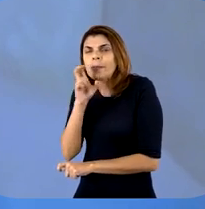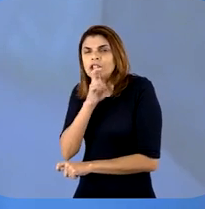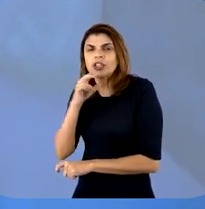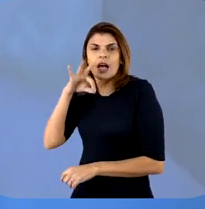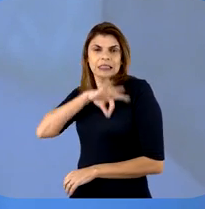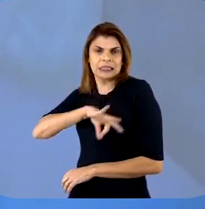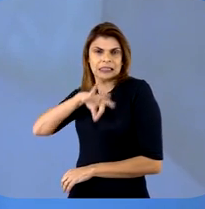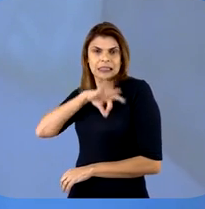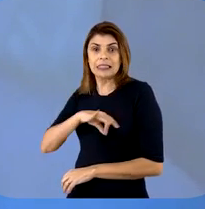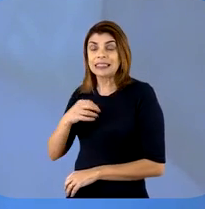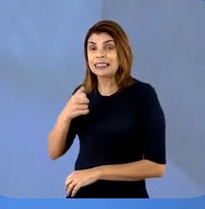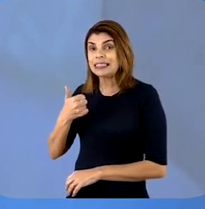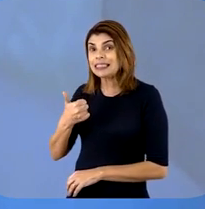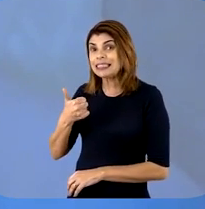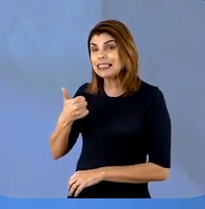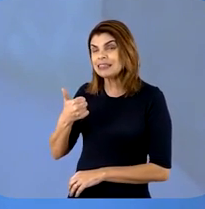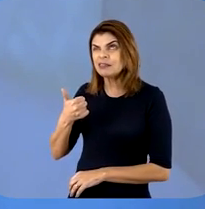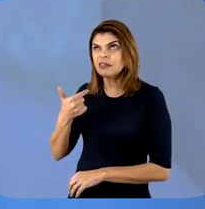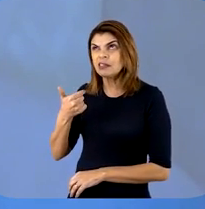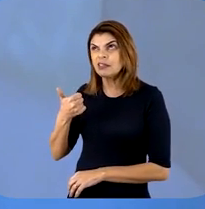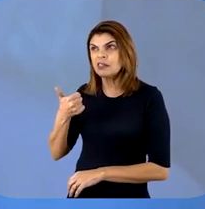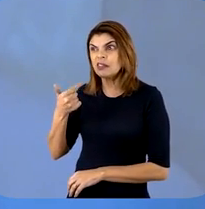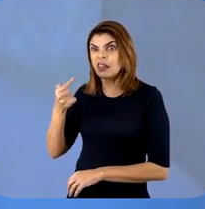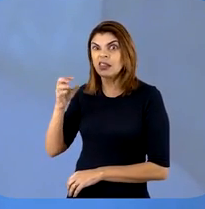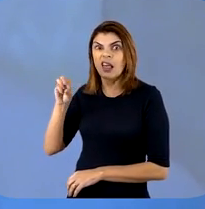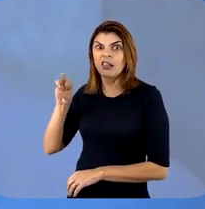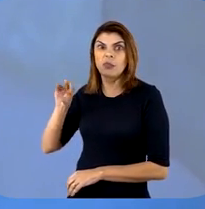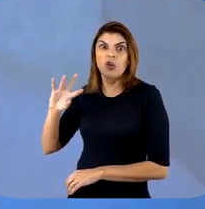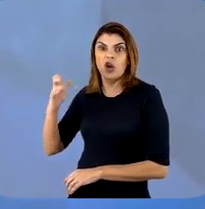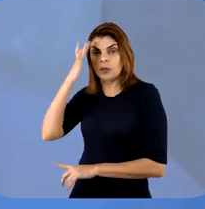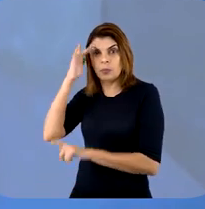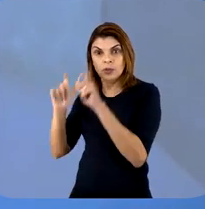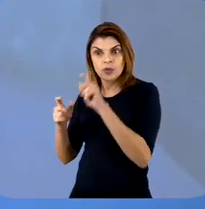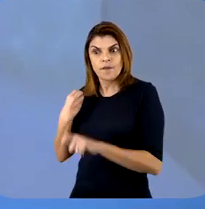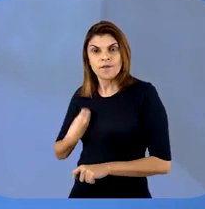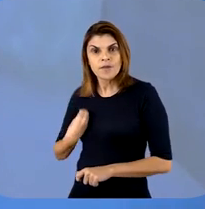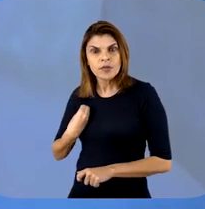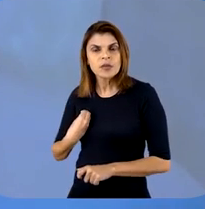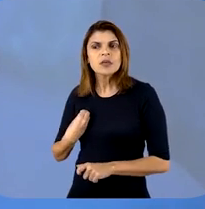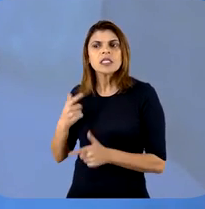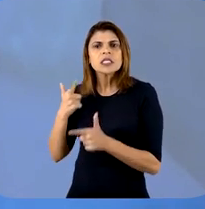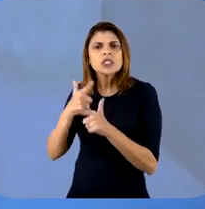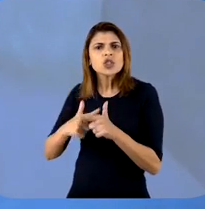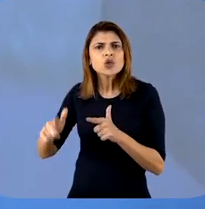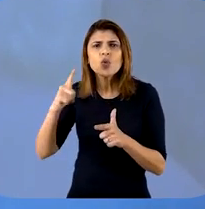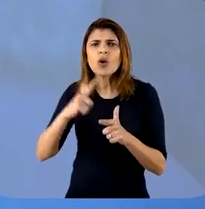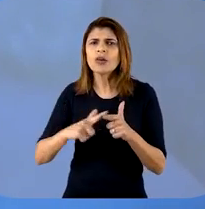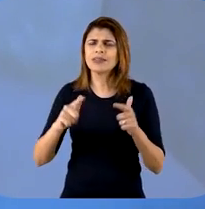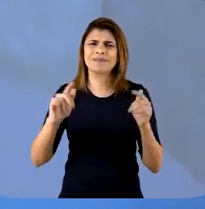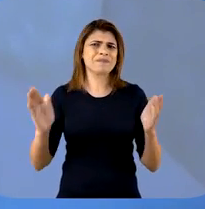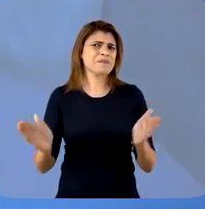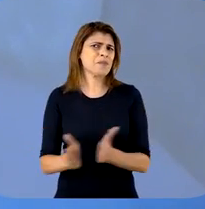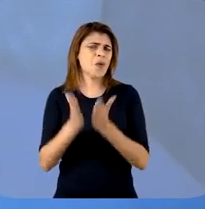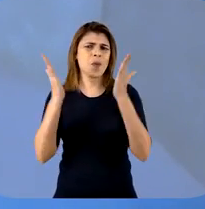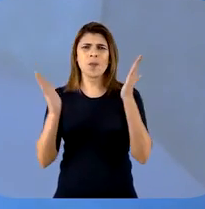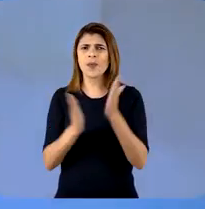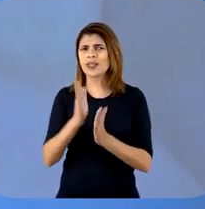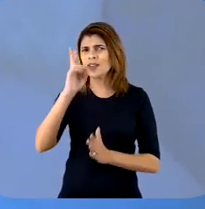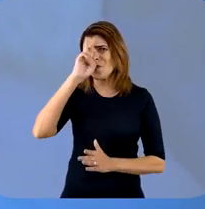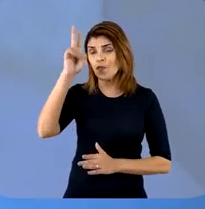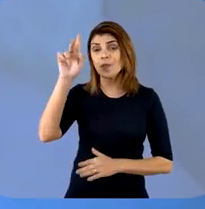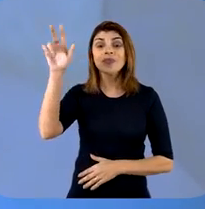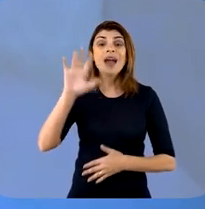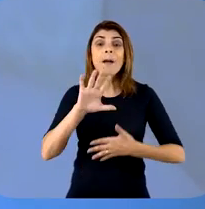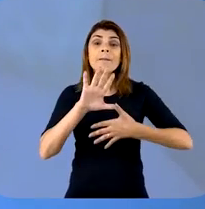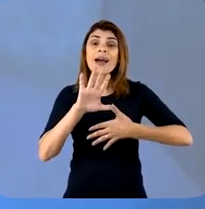e 60 e tantos milhões de pessoas receberam, mostra que nós vivíamos uma situação latente de pobreza. Quando a gente